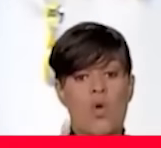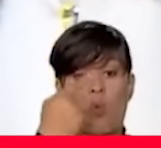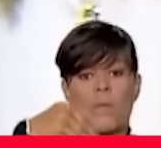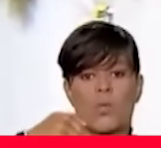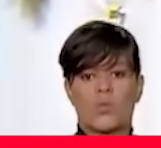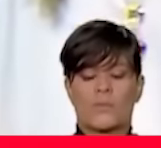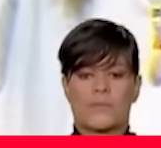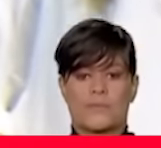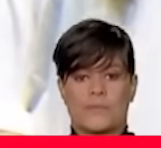silêncio.